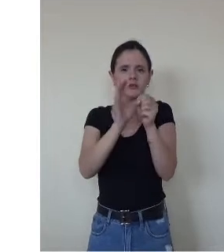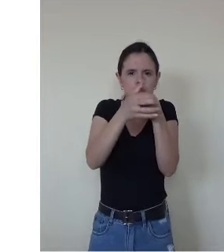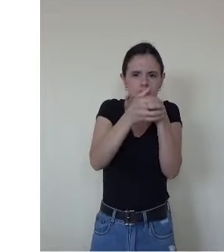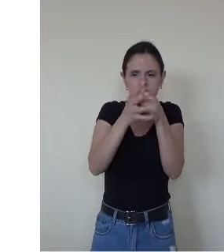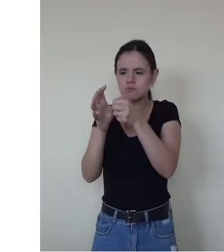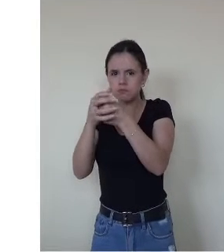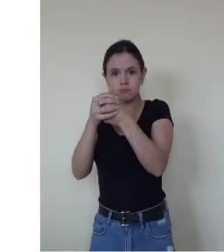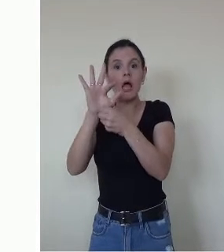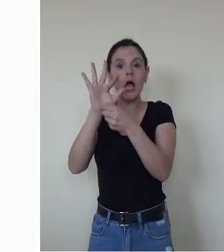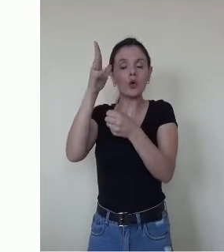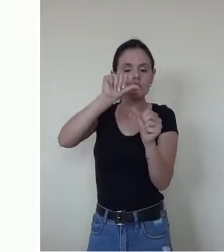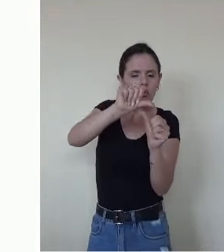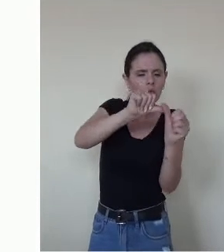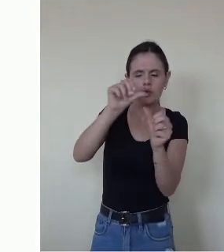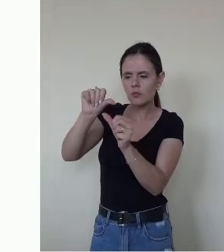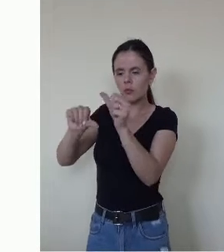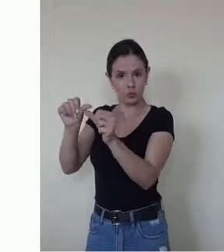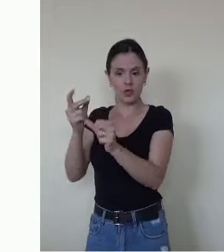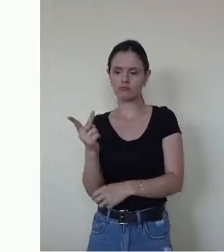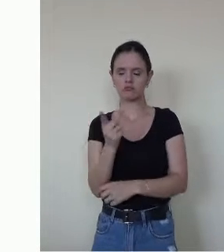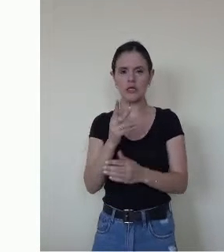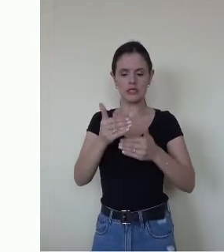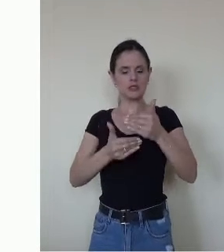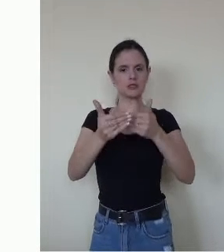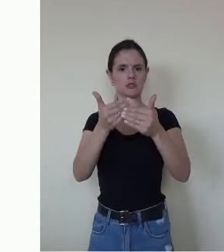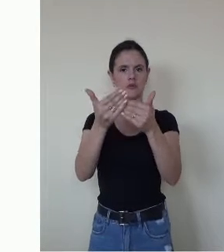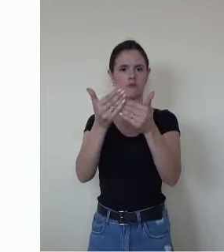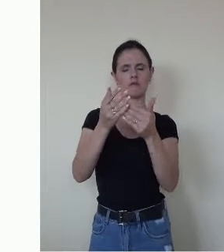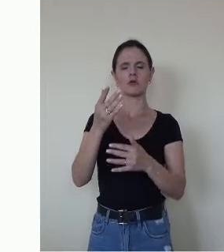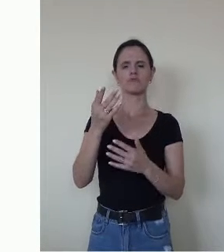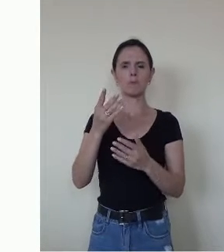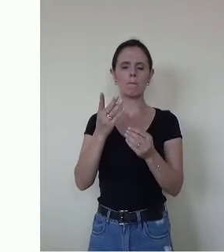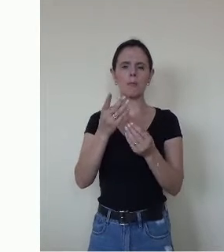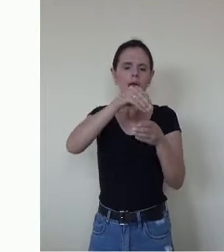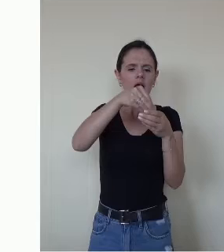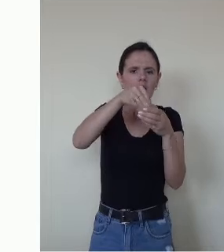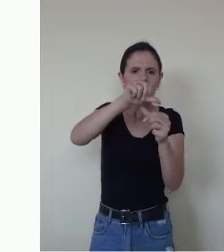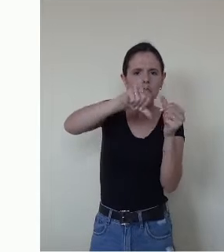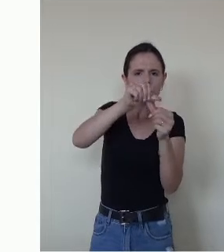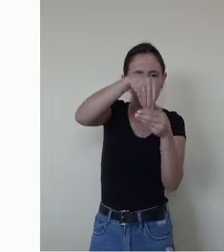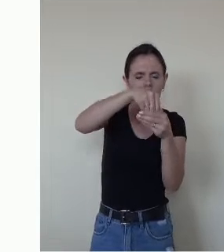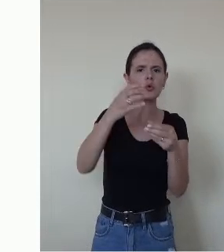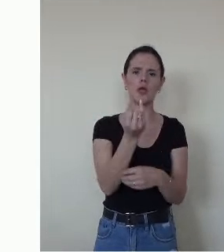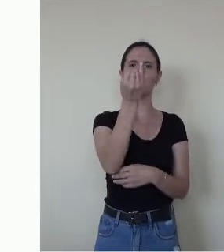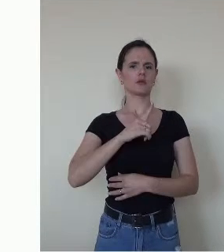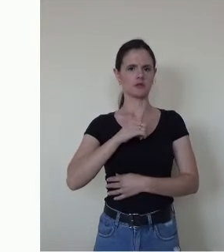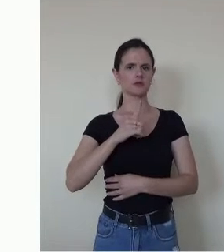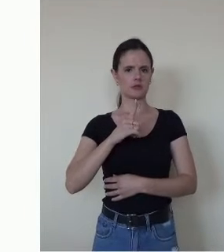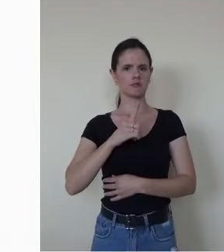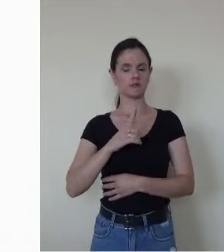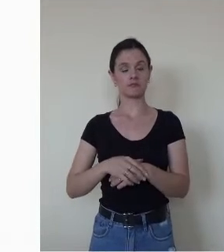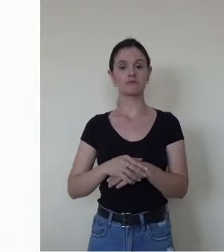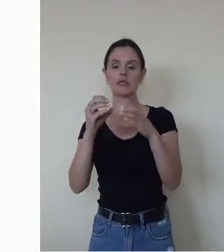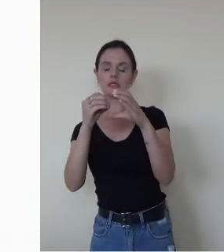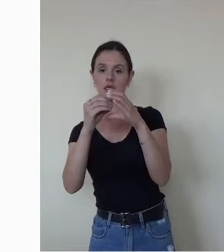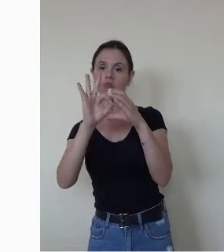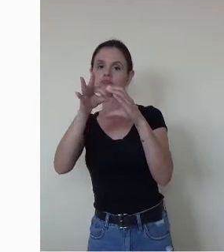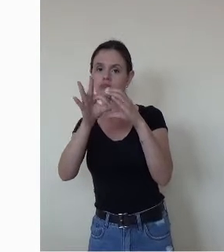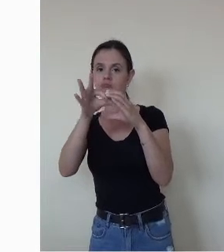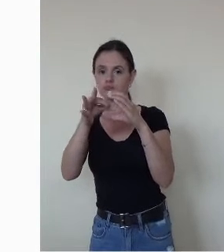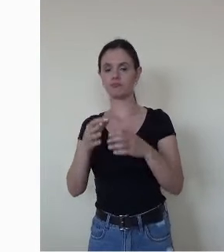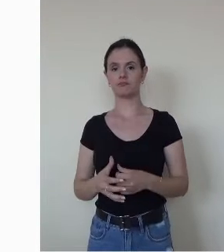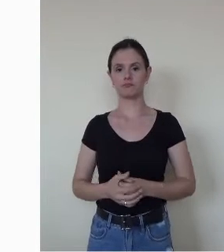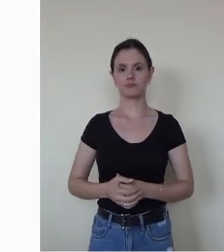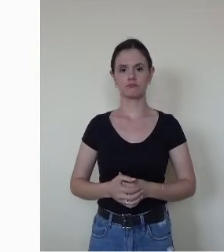simbiose, surgiram mutações que os levou a desenvolver funções de grande importância metabólica para os seres eucariontes. E